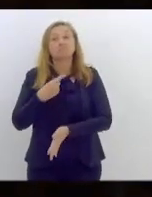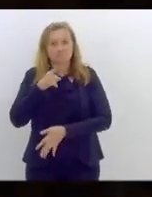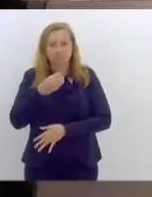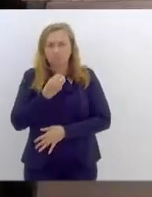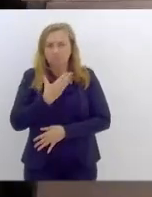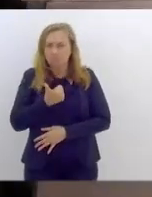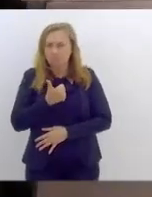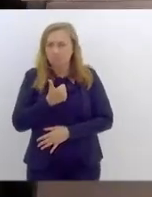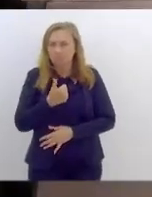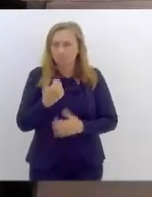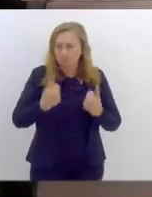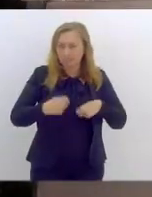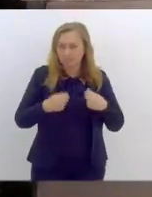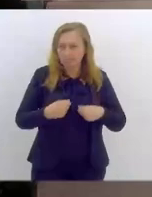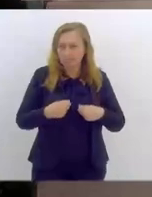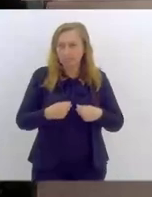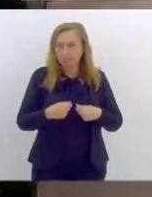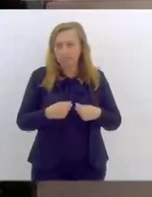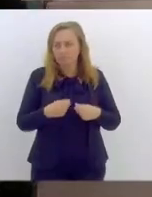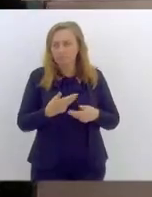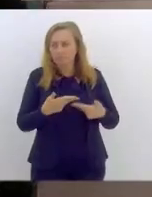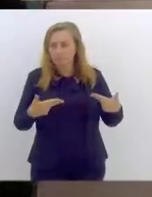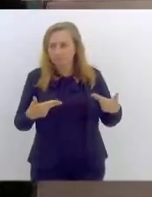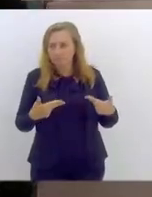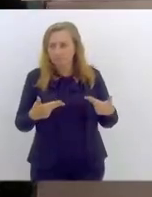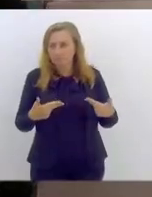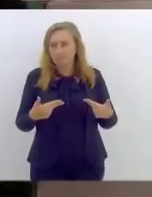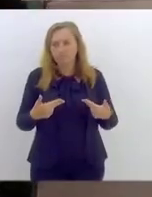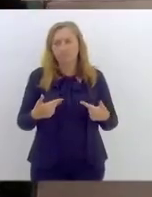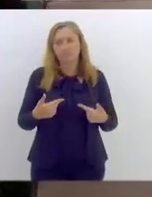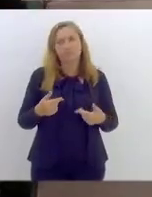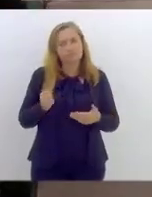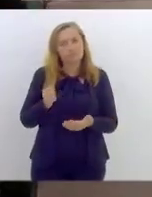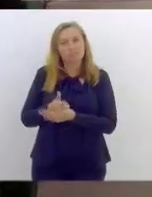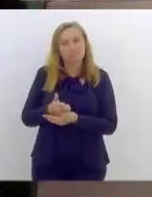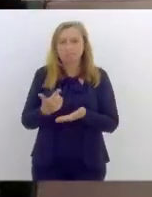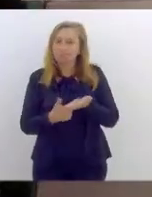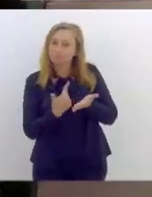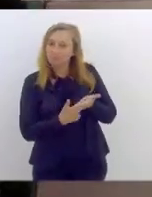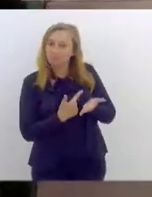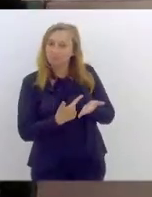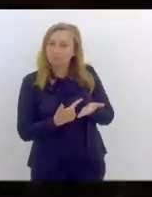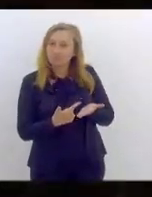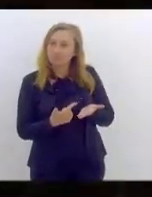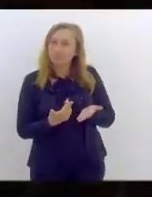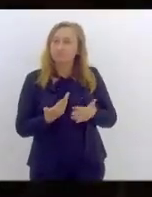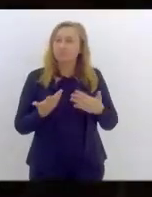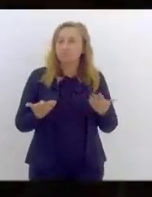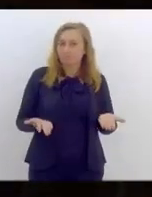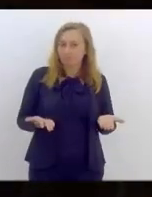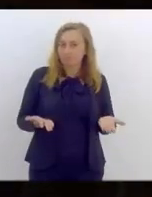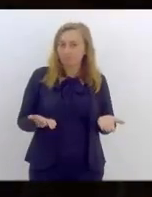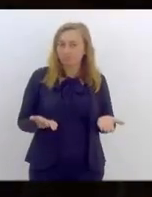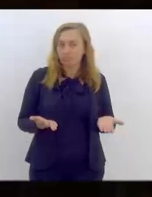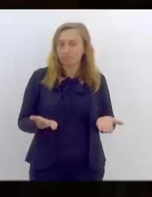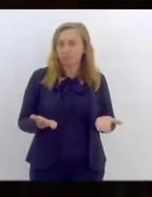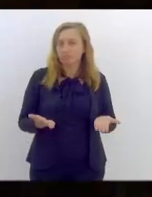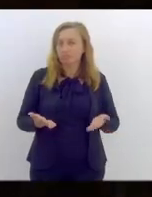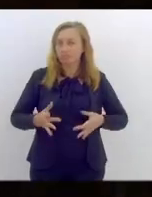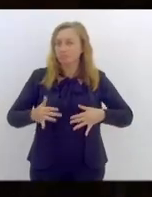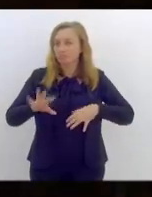está precisando de alguma coisa? Olha, eu vou comprar livros. Então,